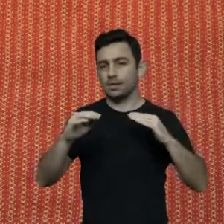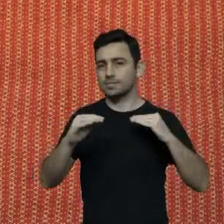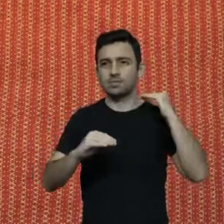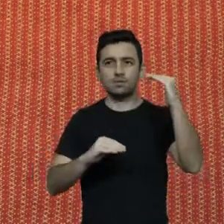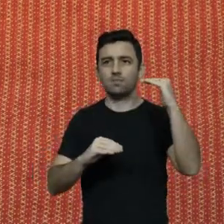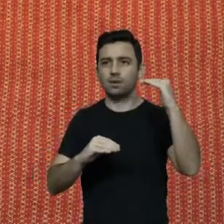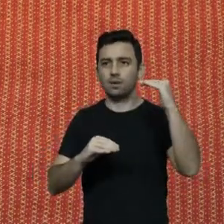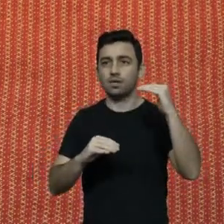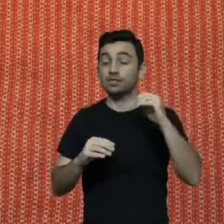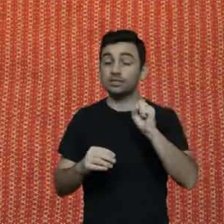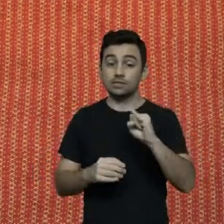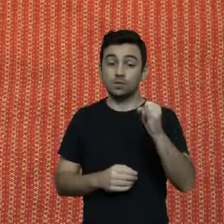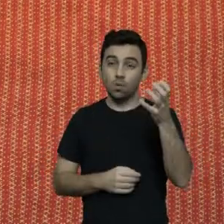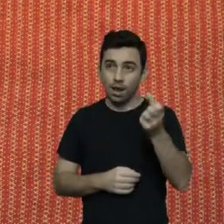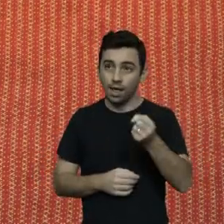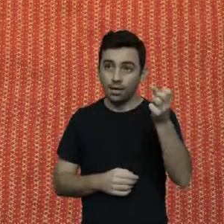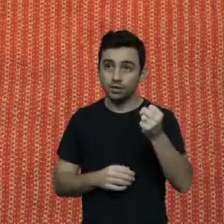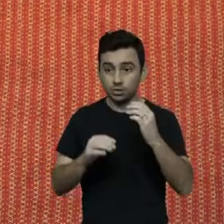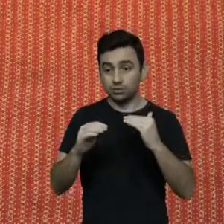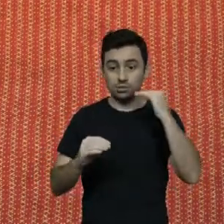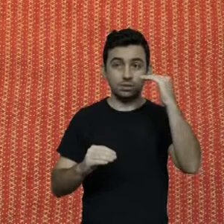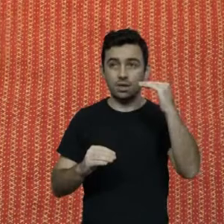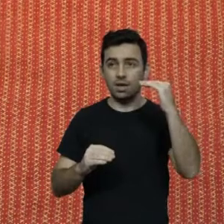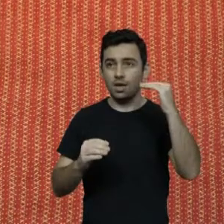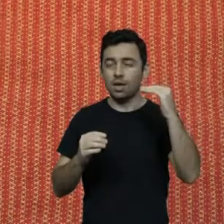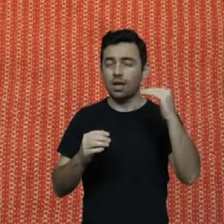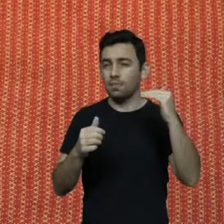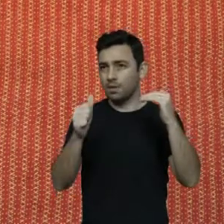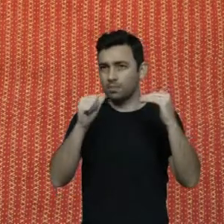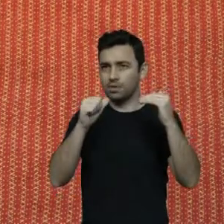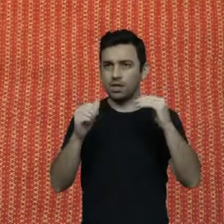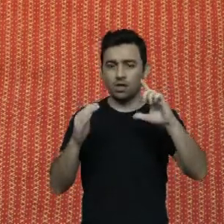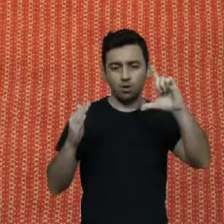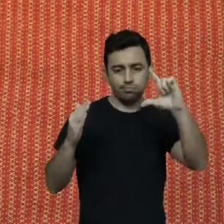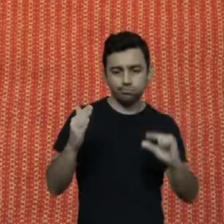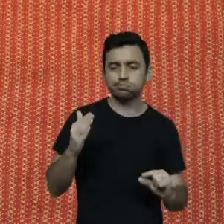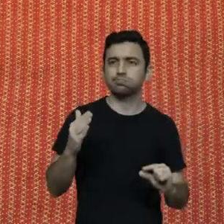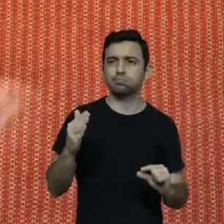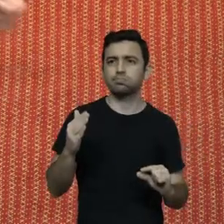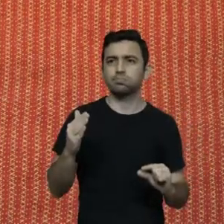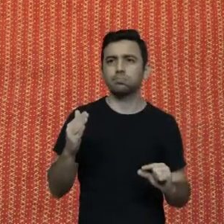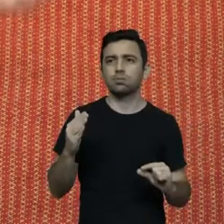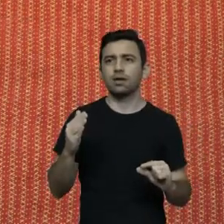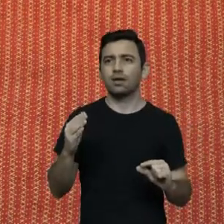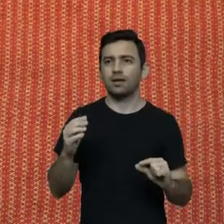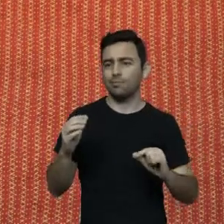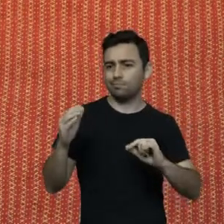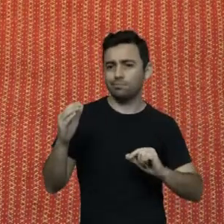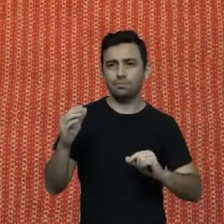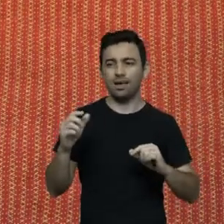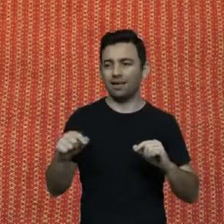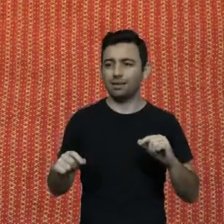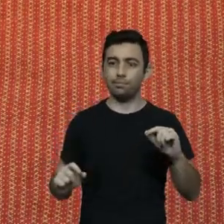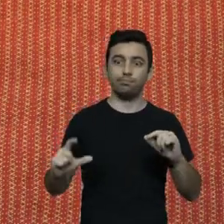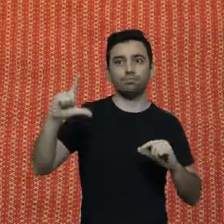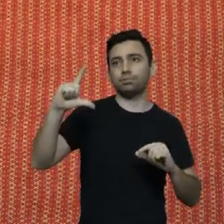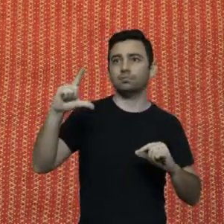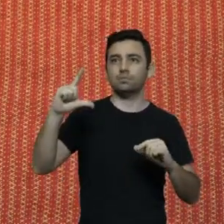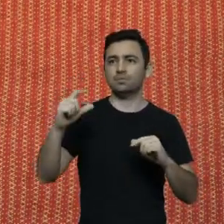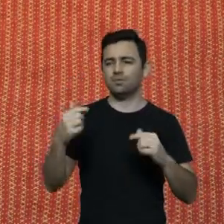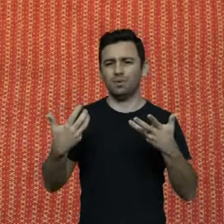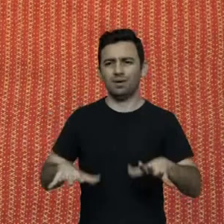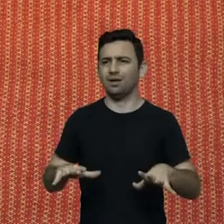se o leite estiver acima da bebida eu quero trazer um leite para debaixo da bebida e não levar outra bebida para de cima do leite